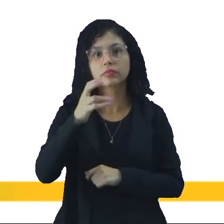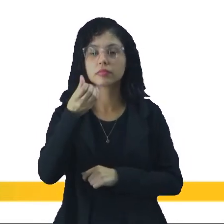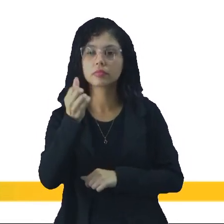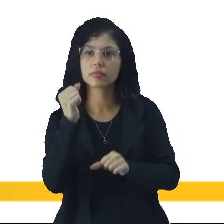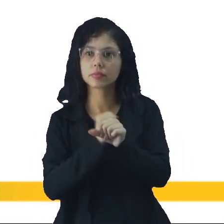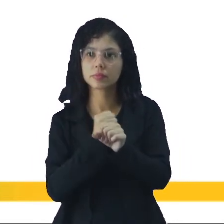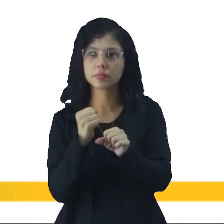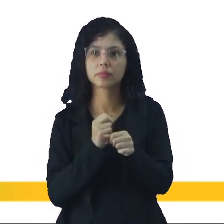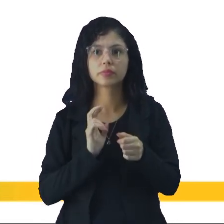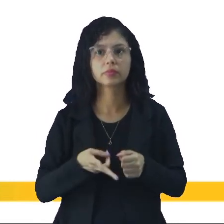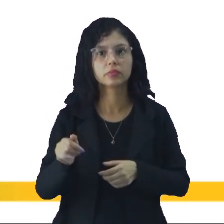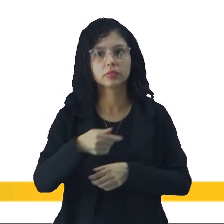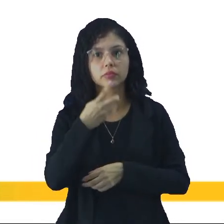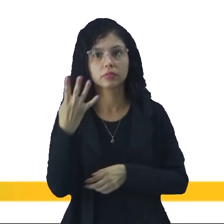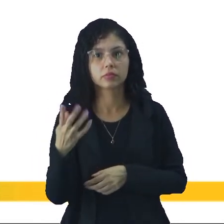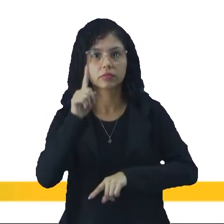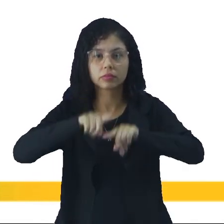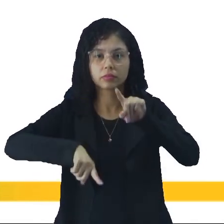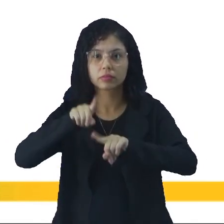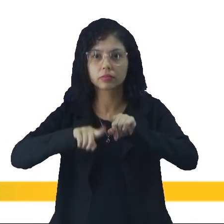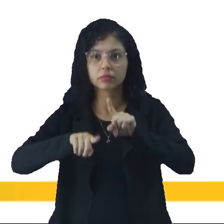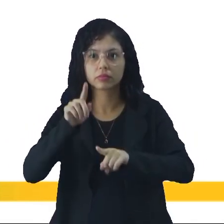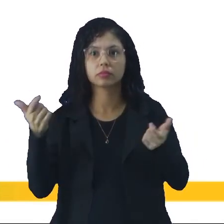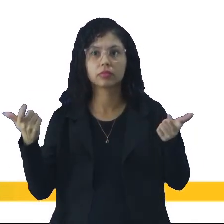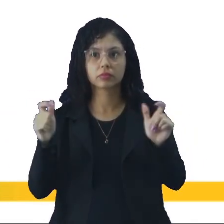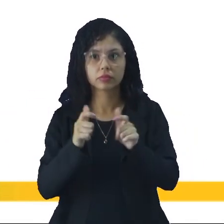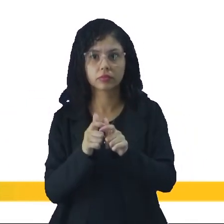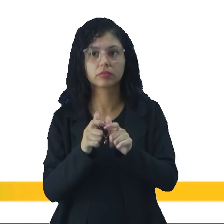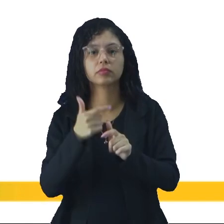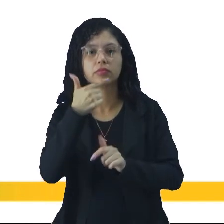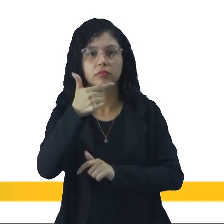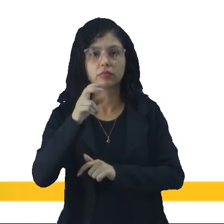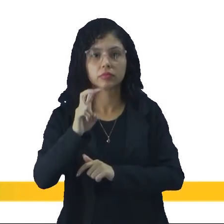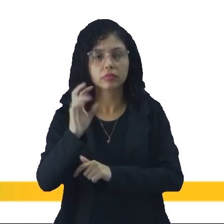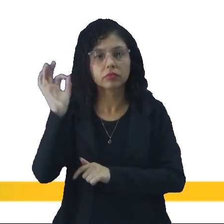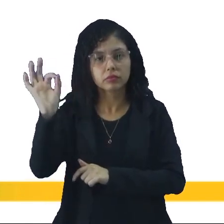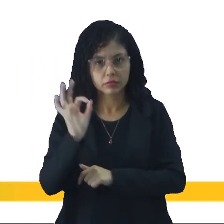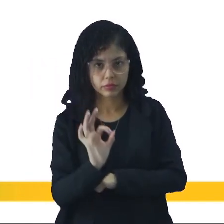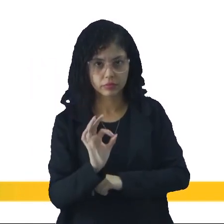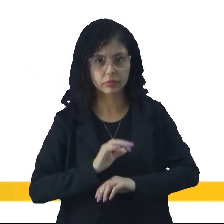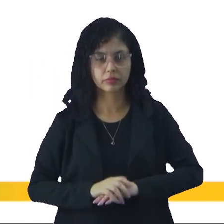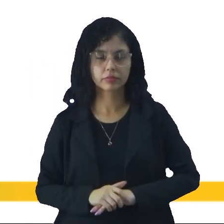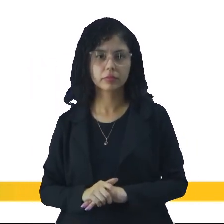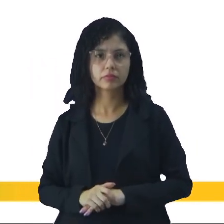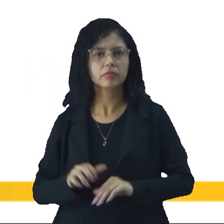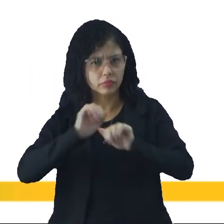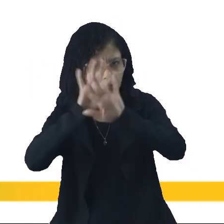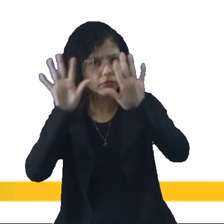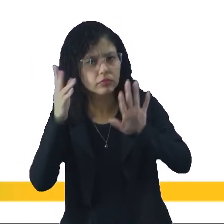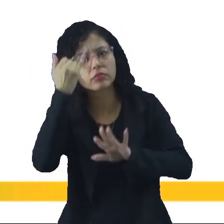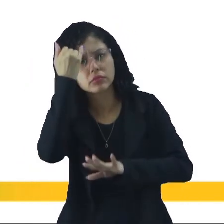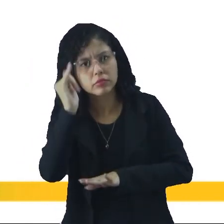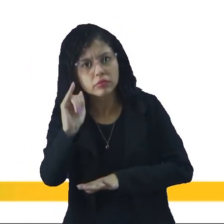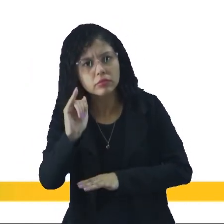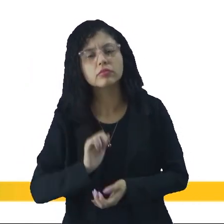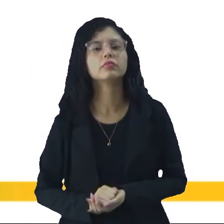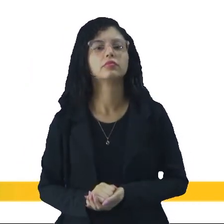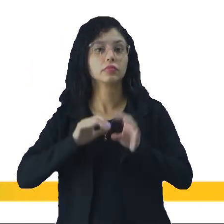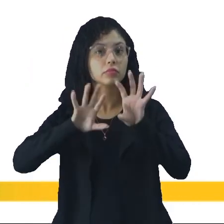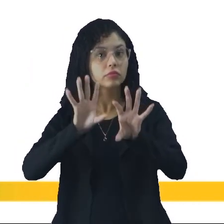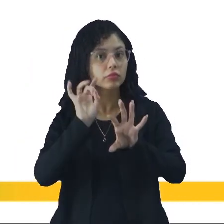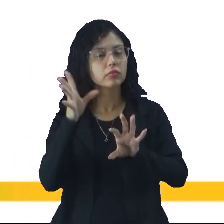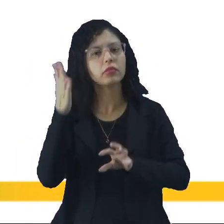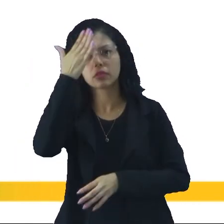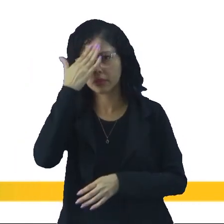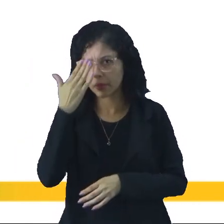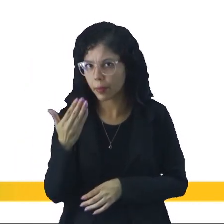56 anos para que a quantidade de material radioativo se reduza em 25%. Ficou bem clara a ideia? Então é só você